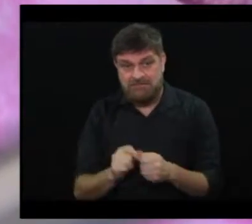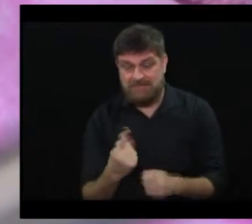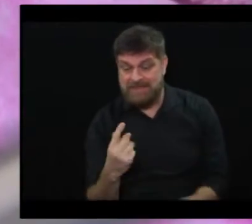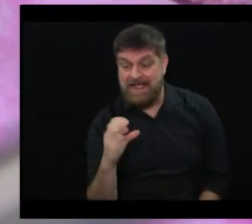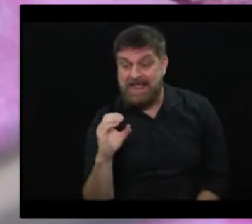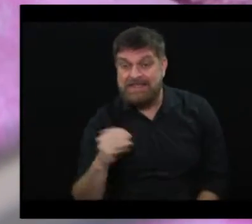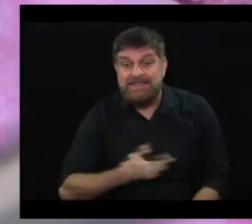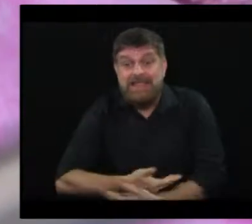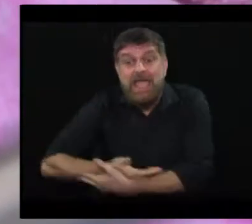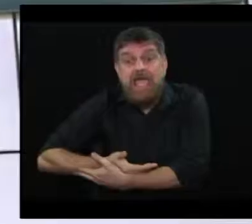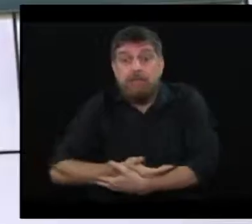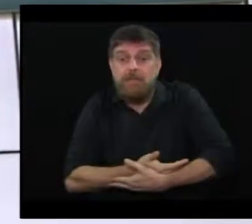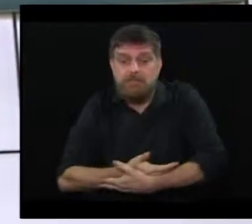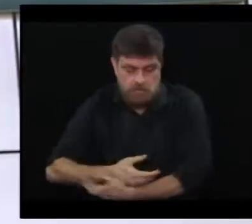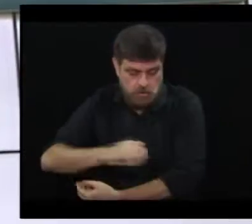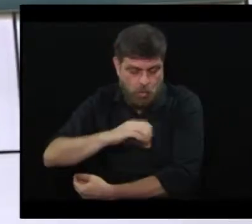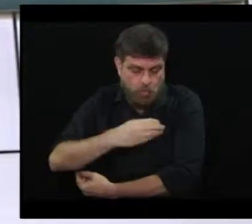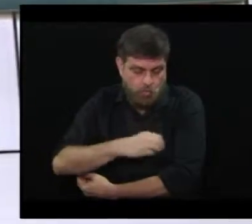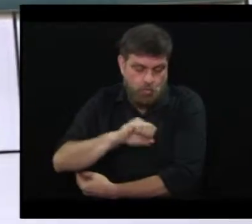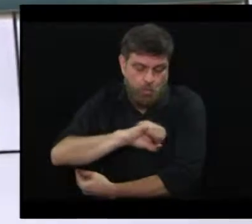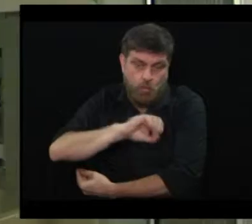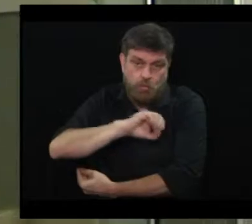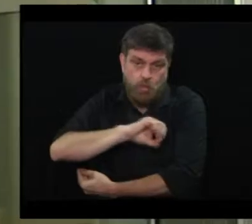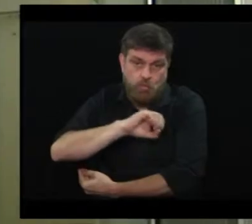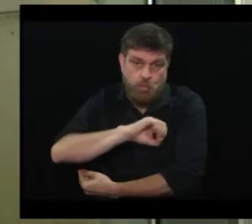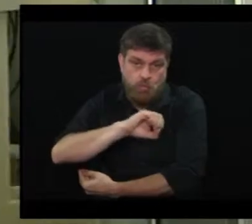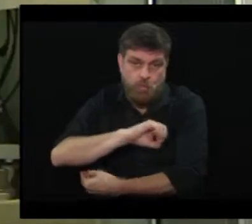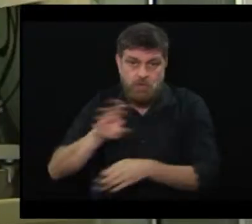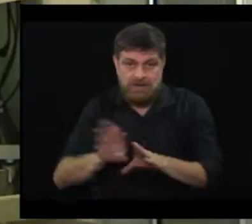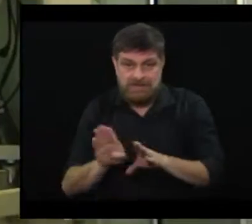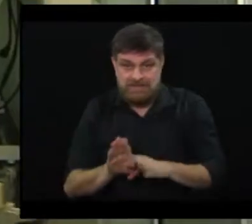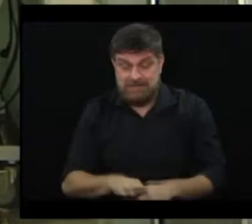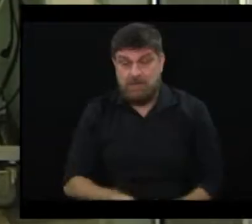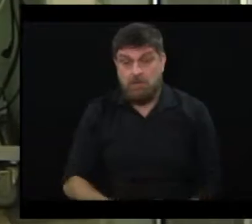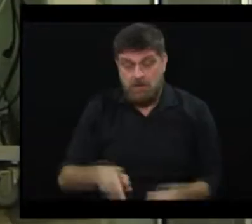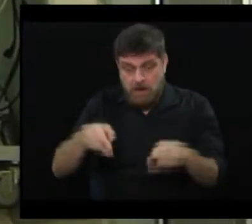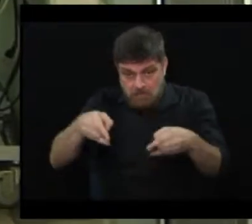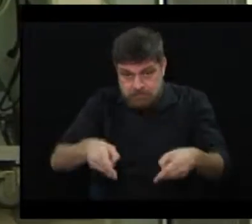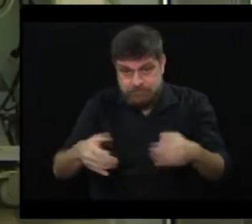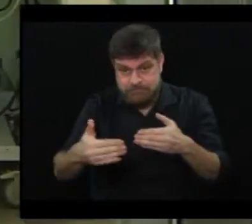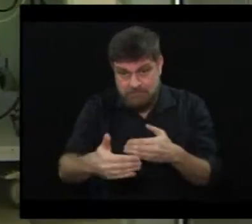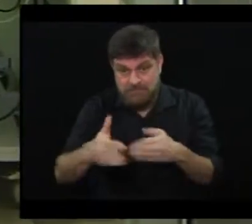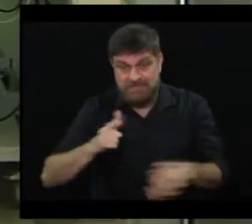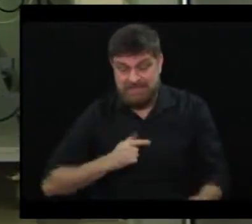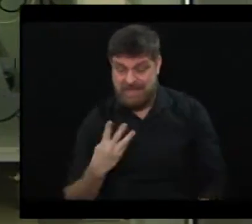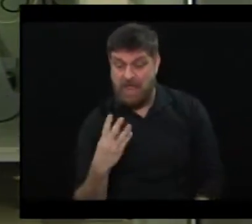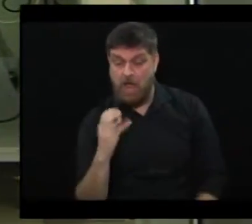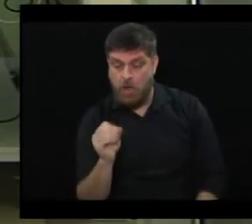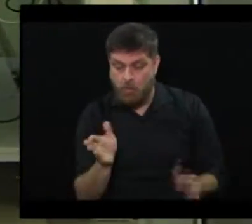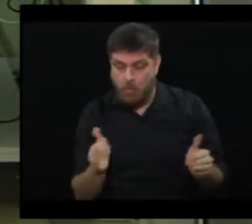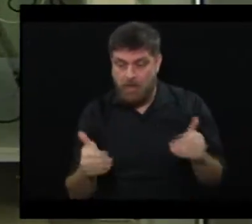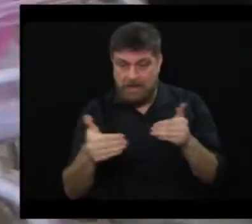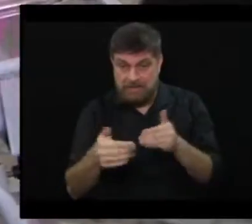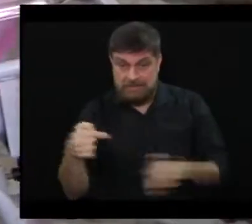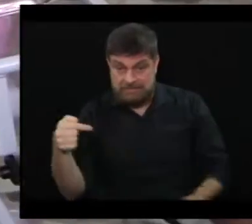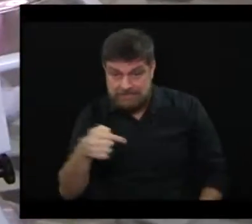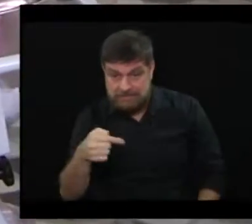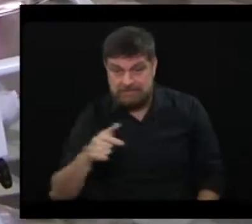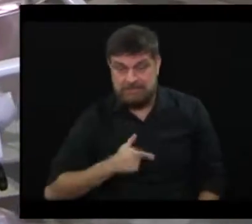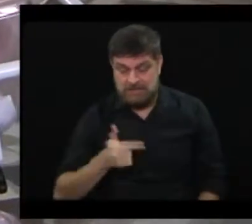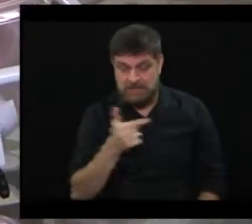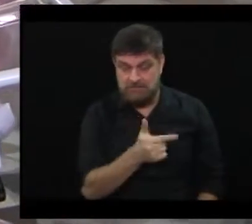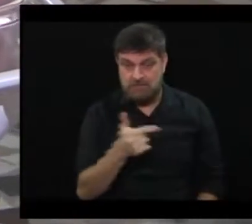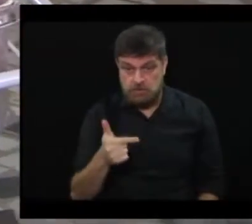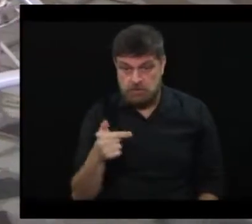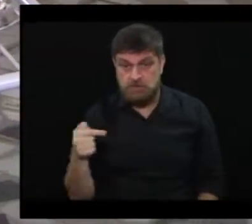10 bebês por dia. A UTI neonatal do Hospital e Maternidade conta com 40 leitos, dos quais